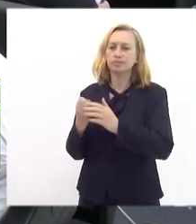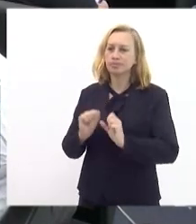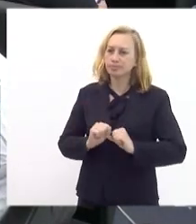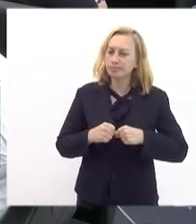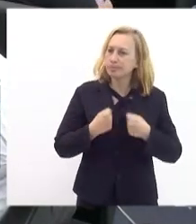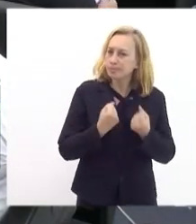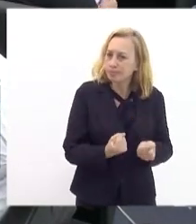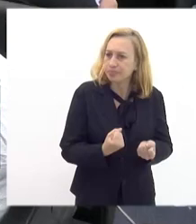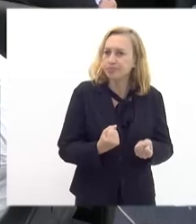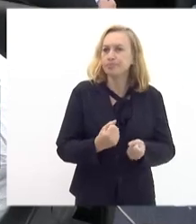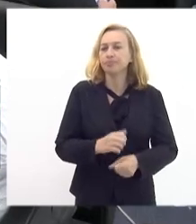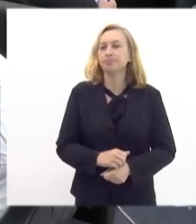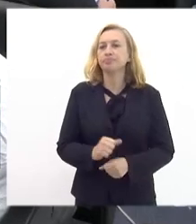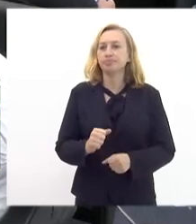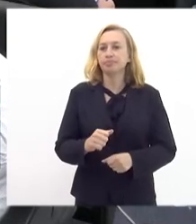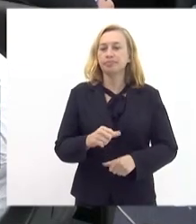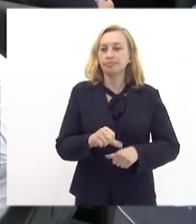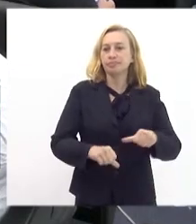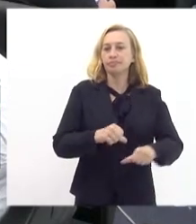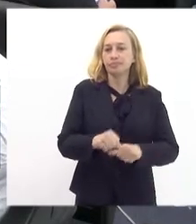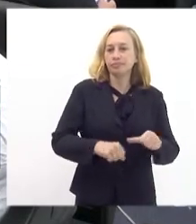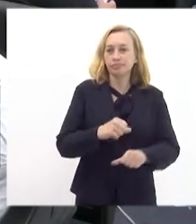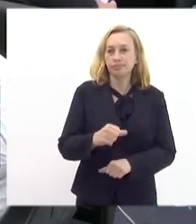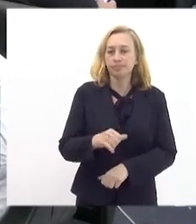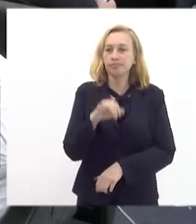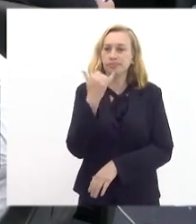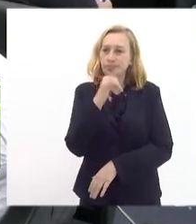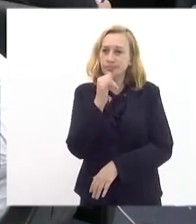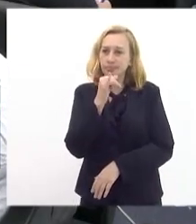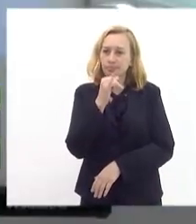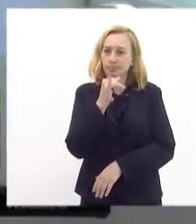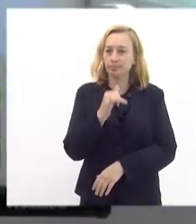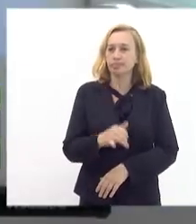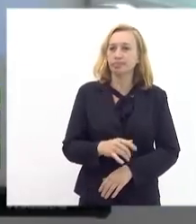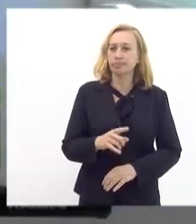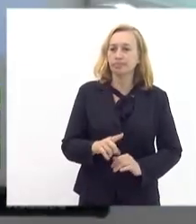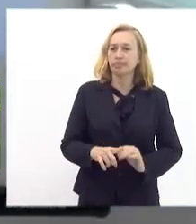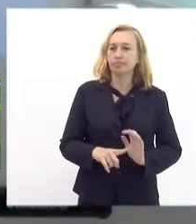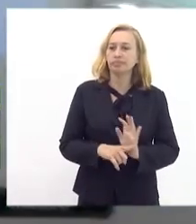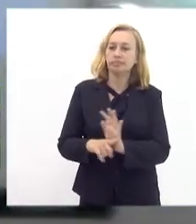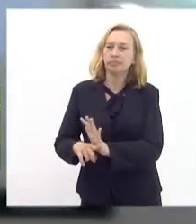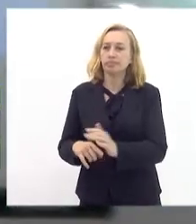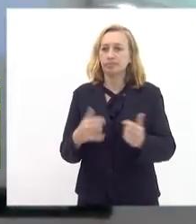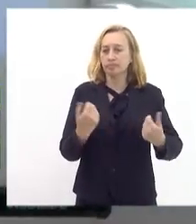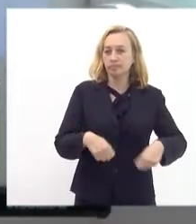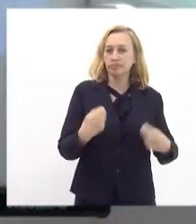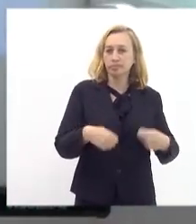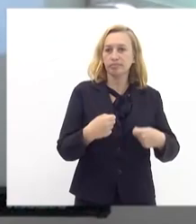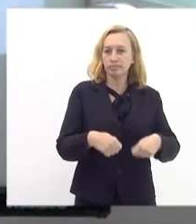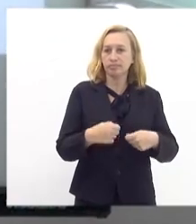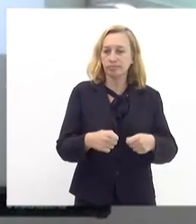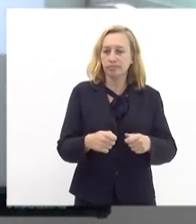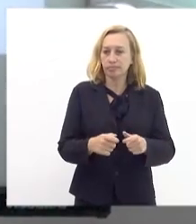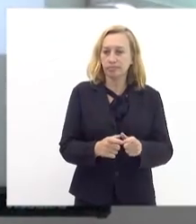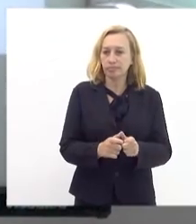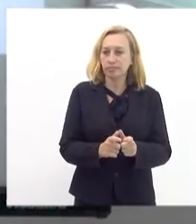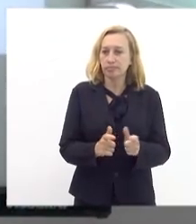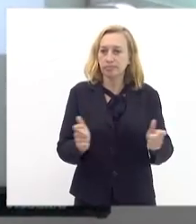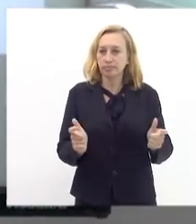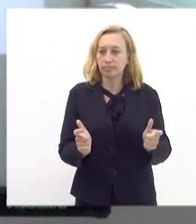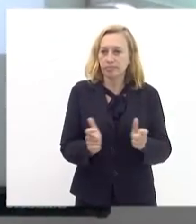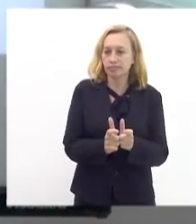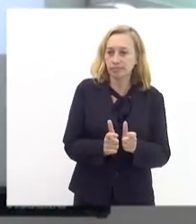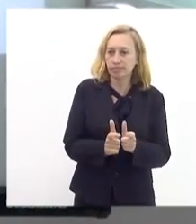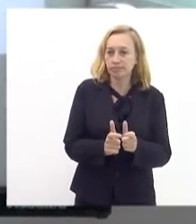à a geração de energia atender as demandas geração de energia e pequena média ou grande